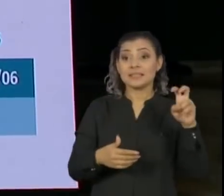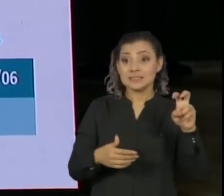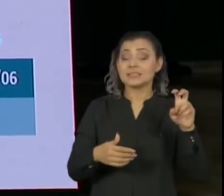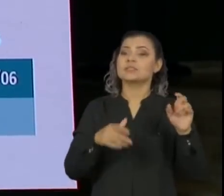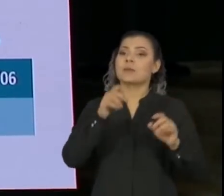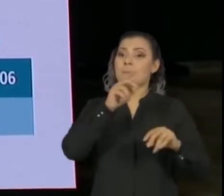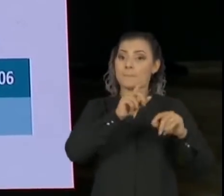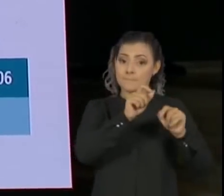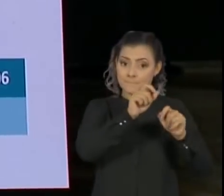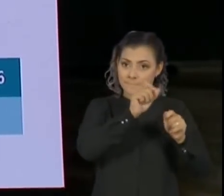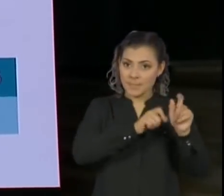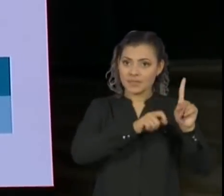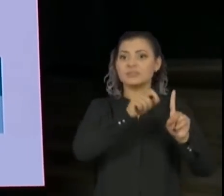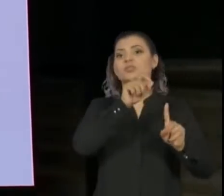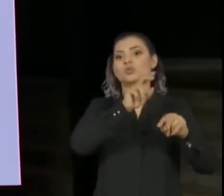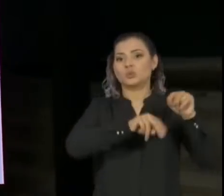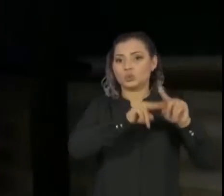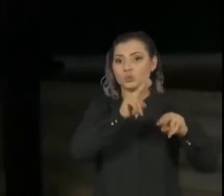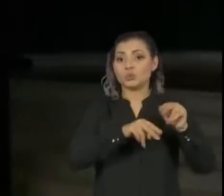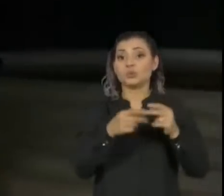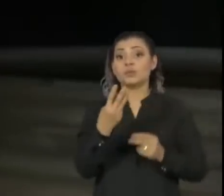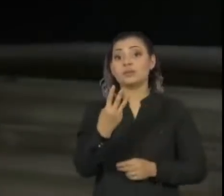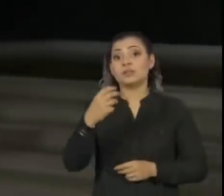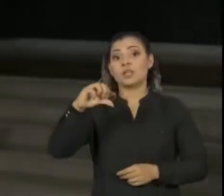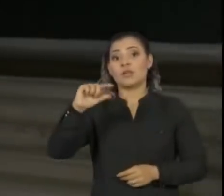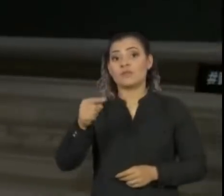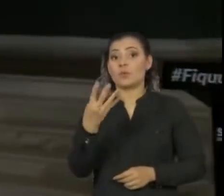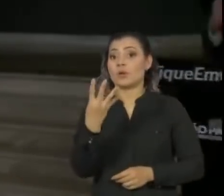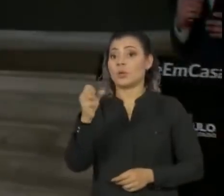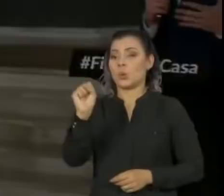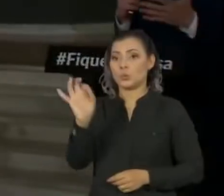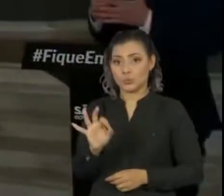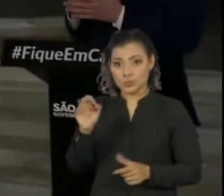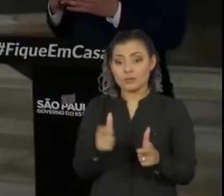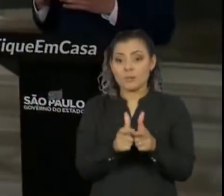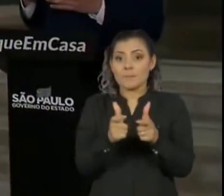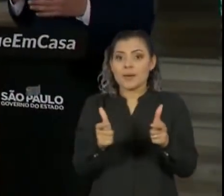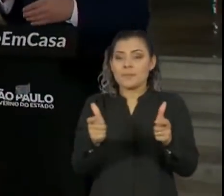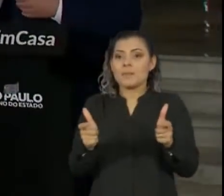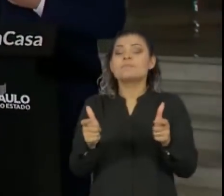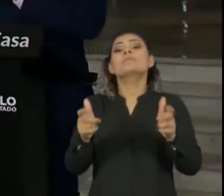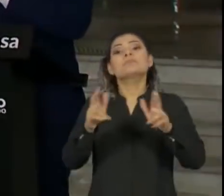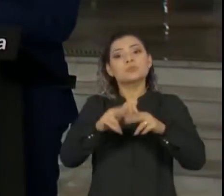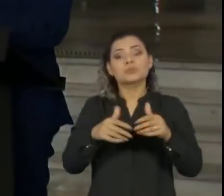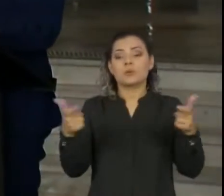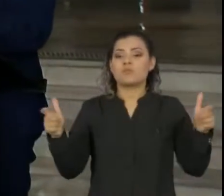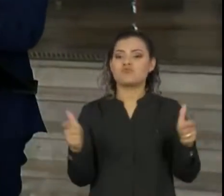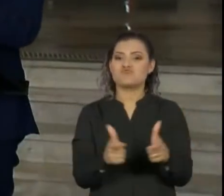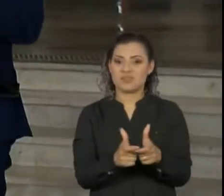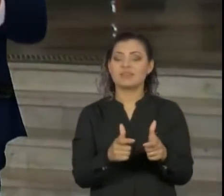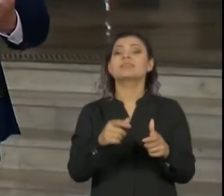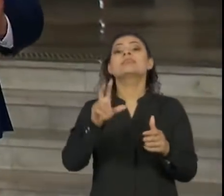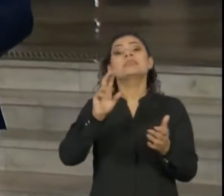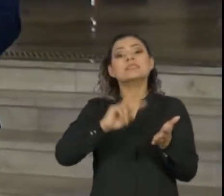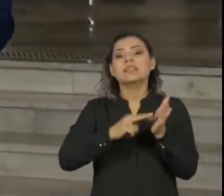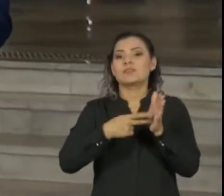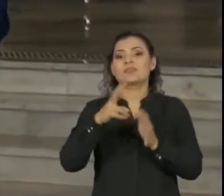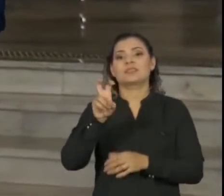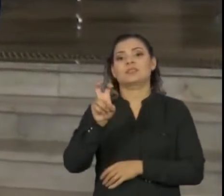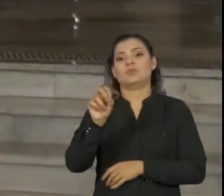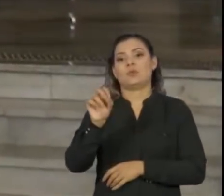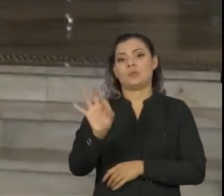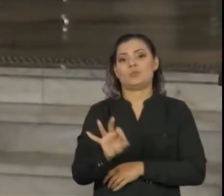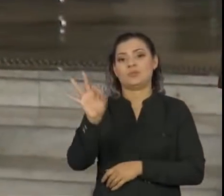aceleração foi de 39,48%, representando aproximadamente a metade do crescimento que se deu na